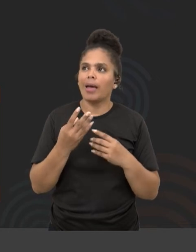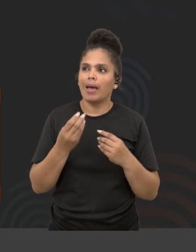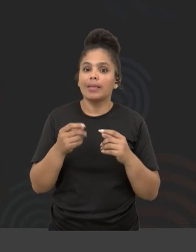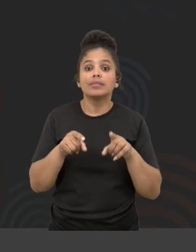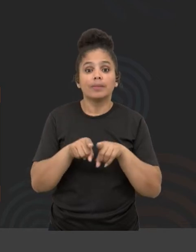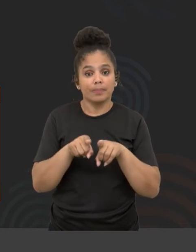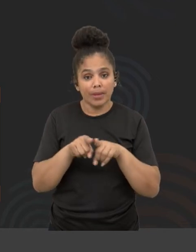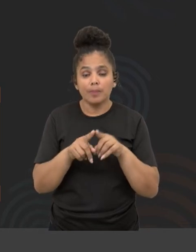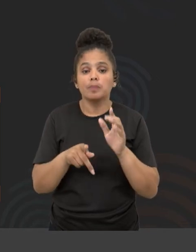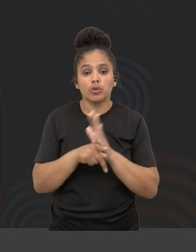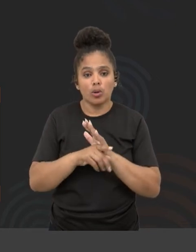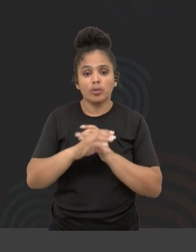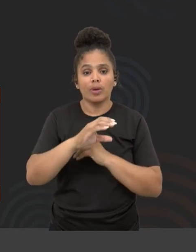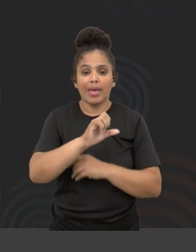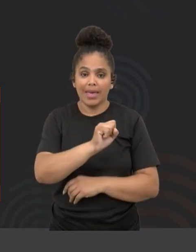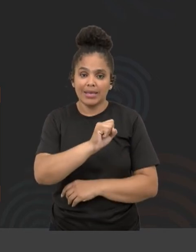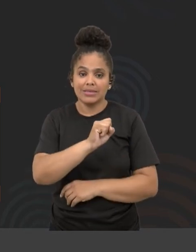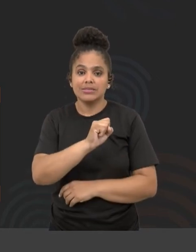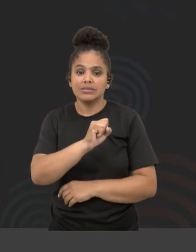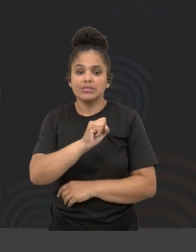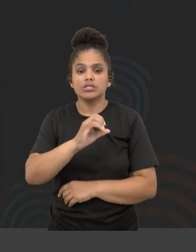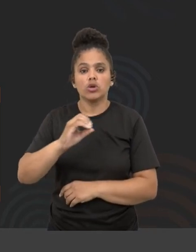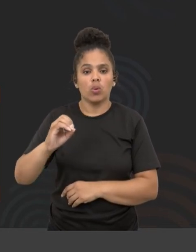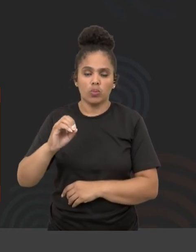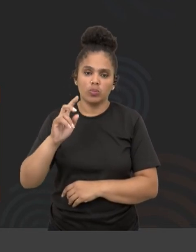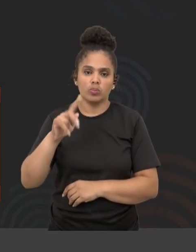do site também.